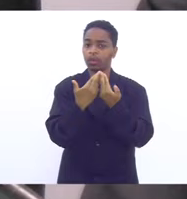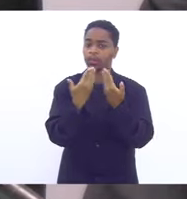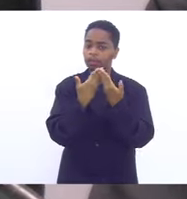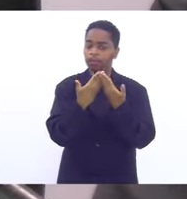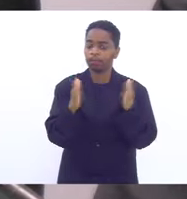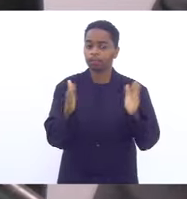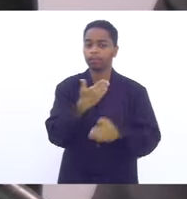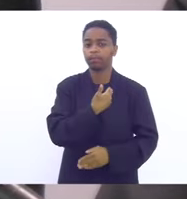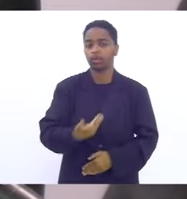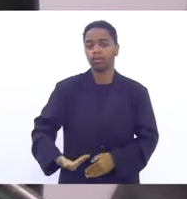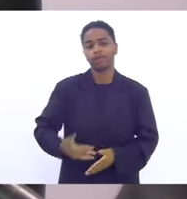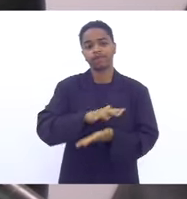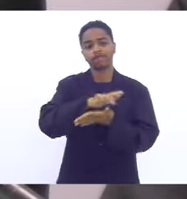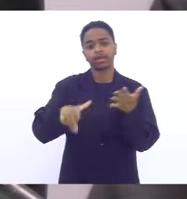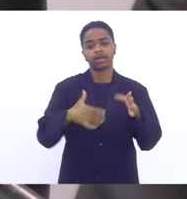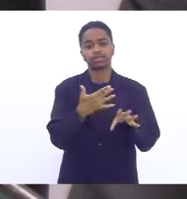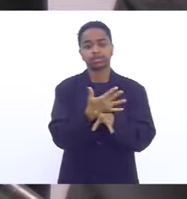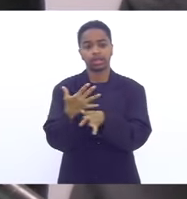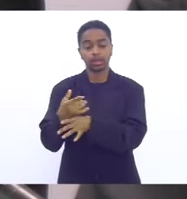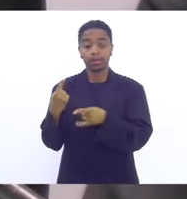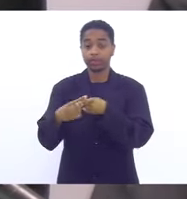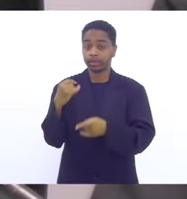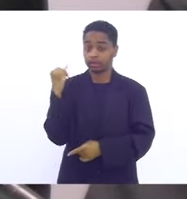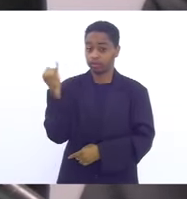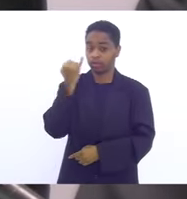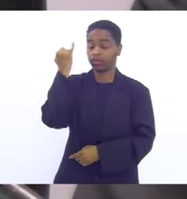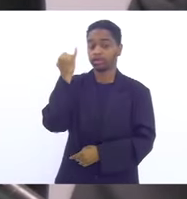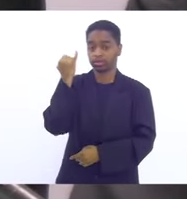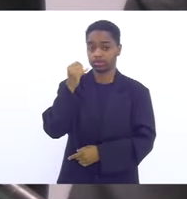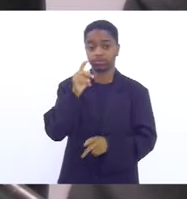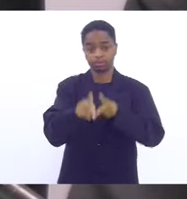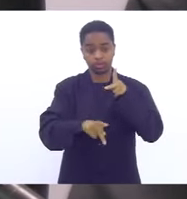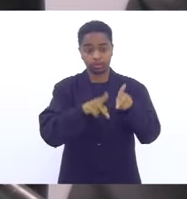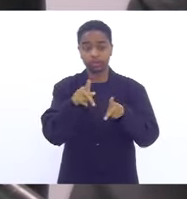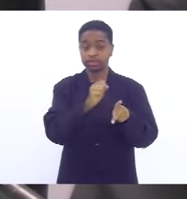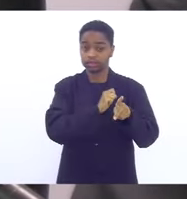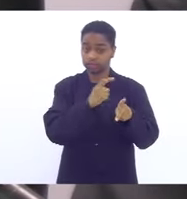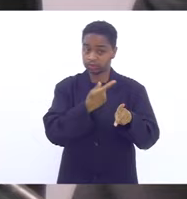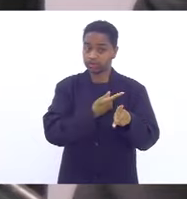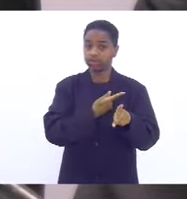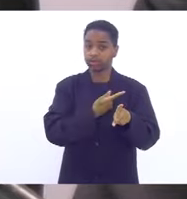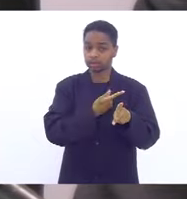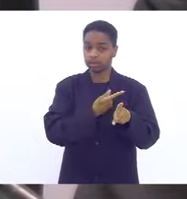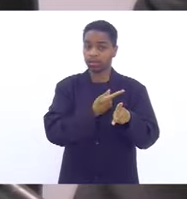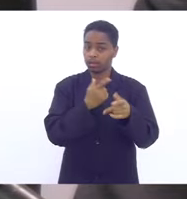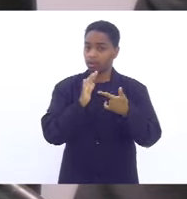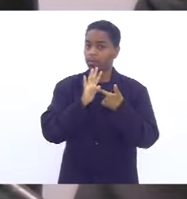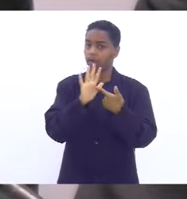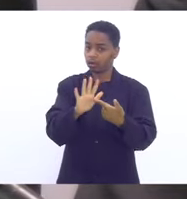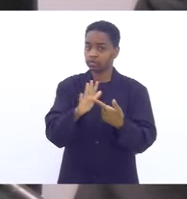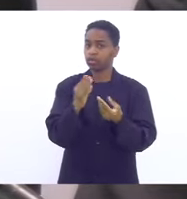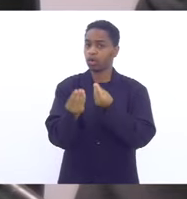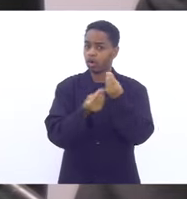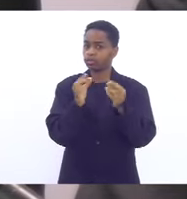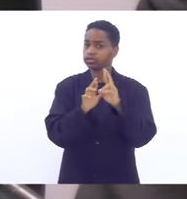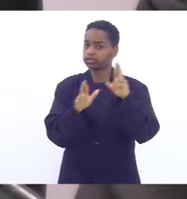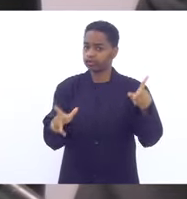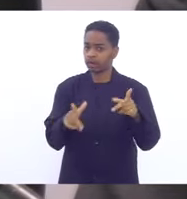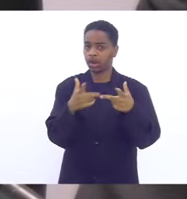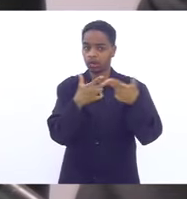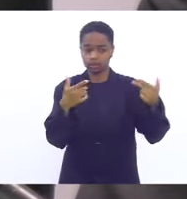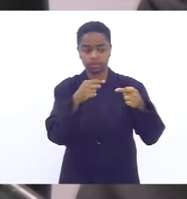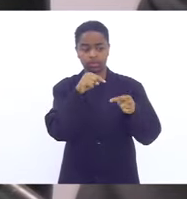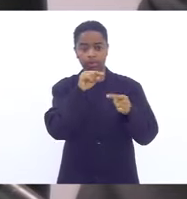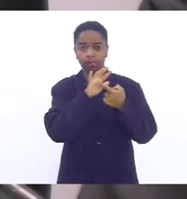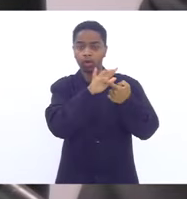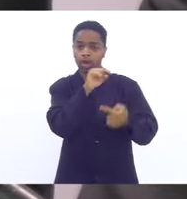nos diversos municípios, porque é importante que a população de São Gonçalo exponha as diferenças do que foi apresentado aqui.